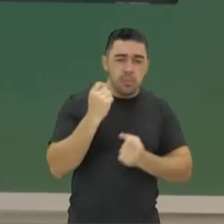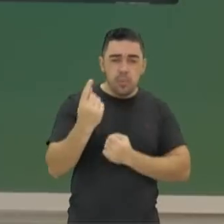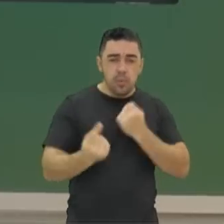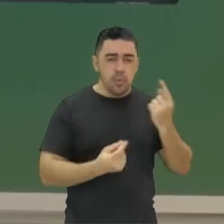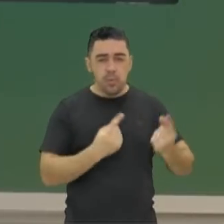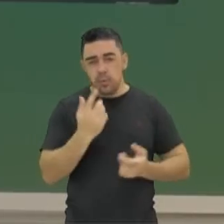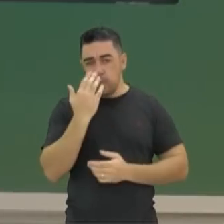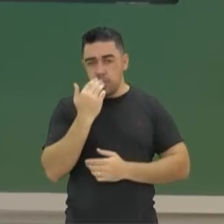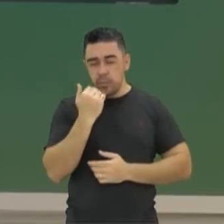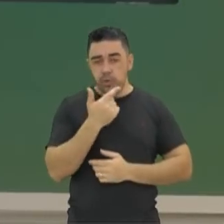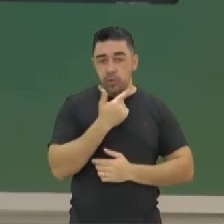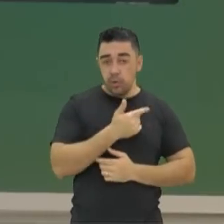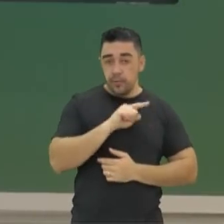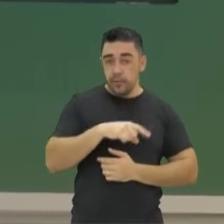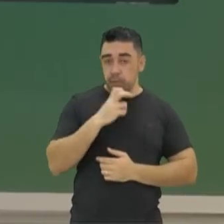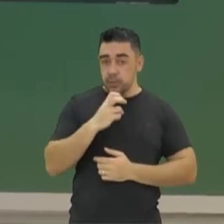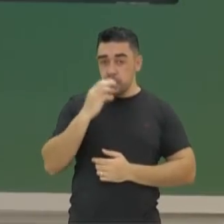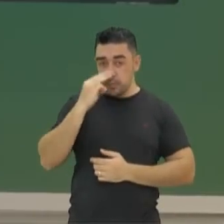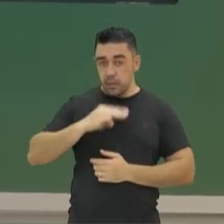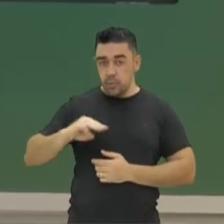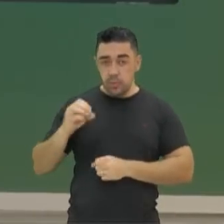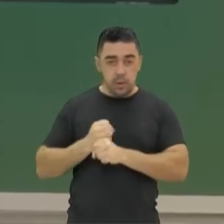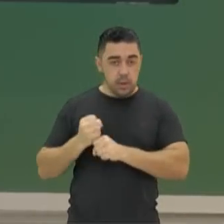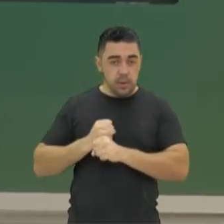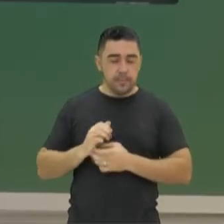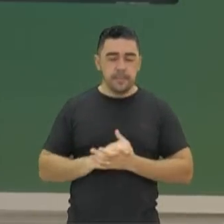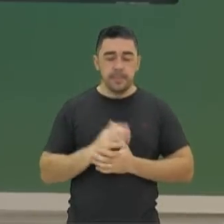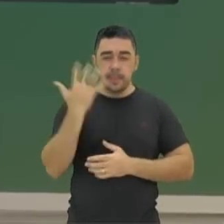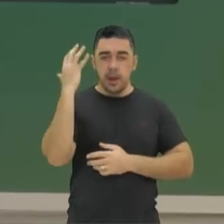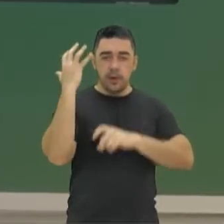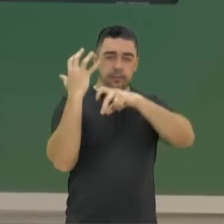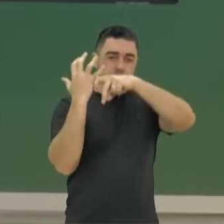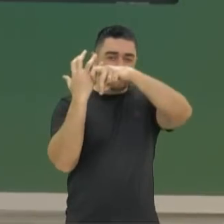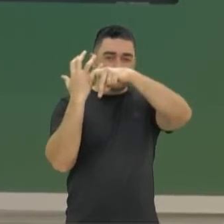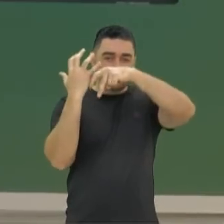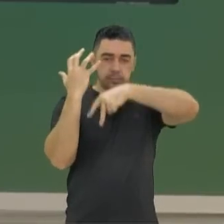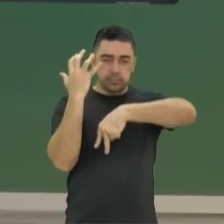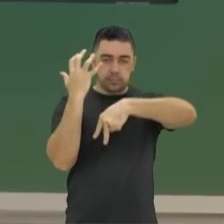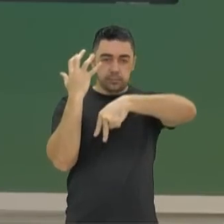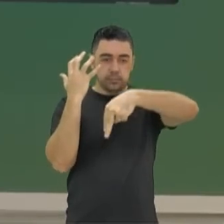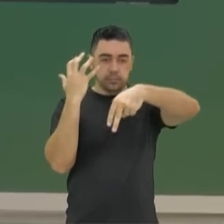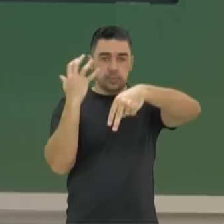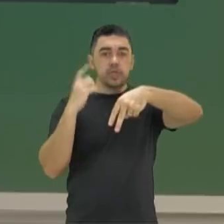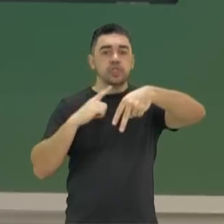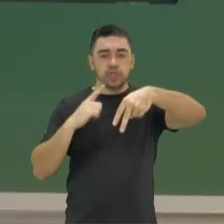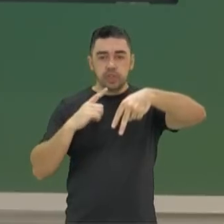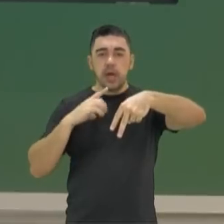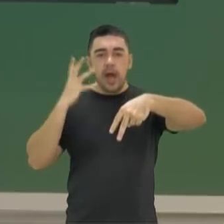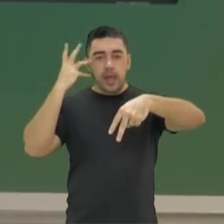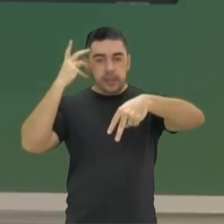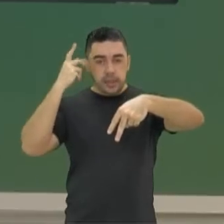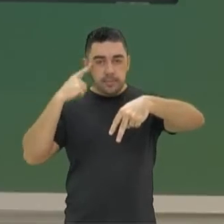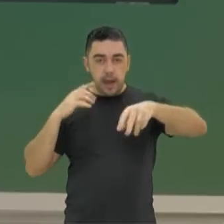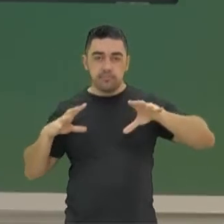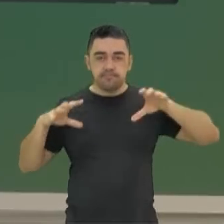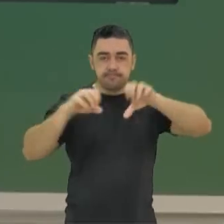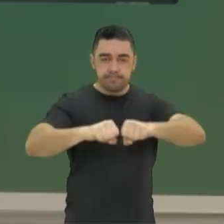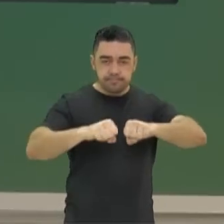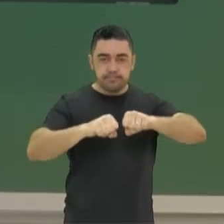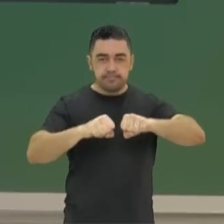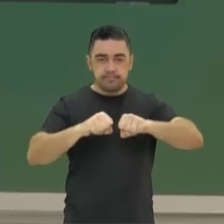cerca de 2,5 bilhões de anos. Quando eles desceram das árvores, predação. Eles eram predados de uma forma mais